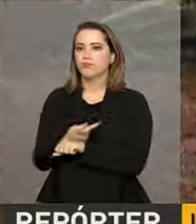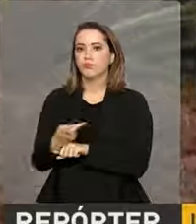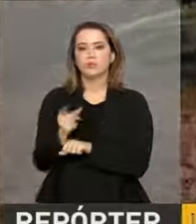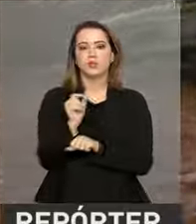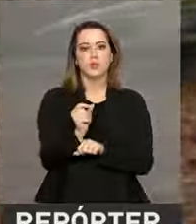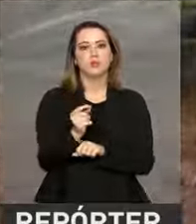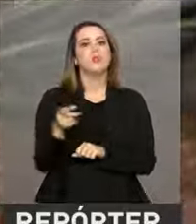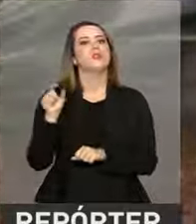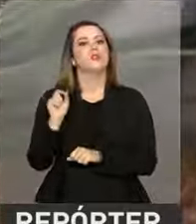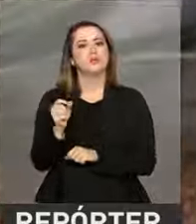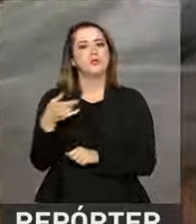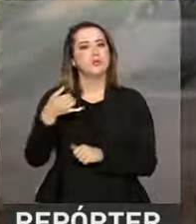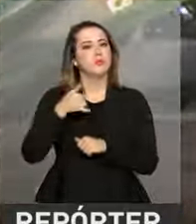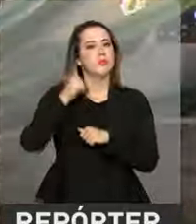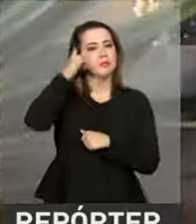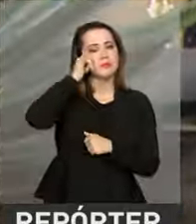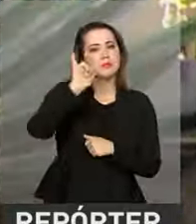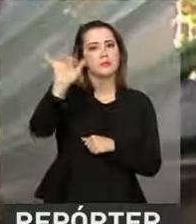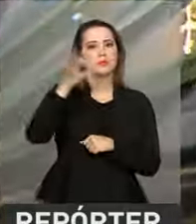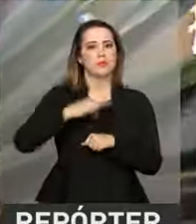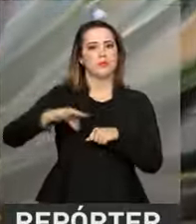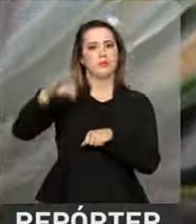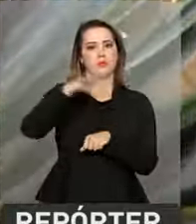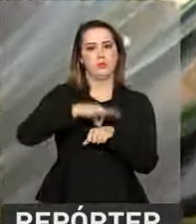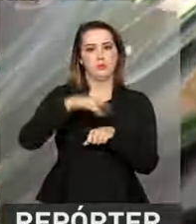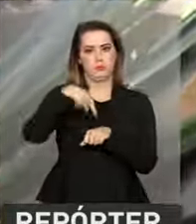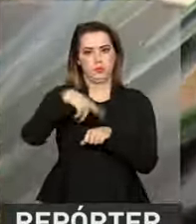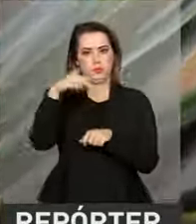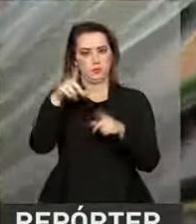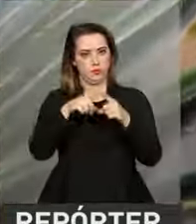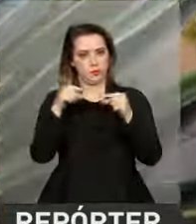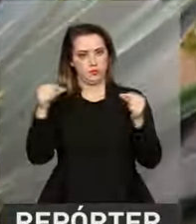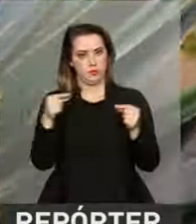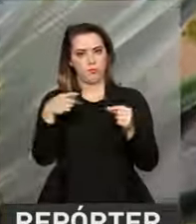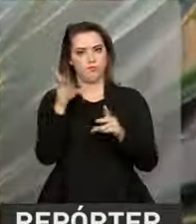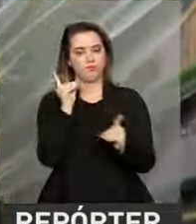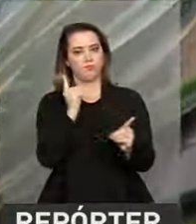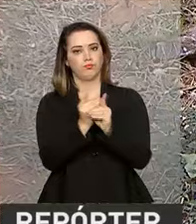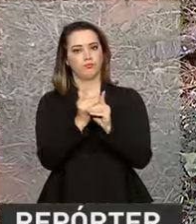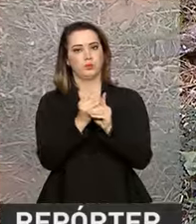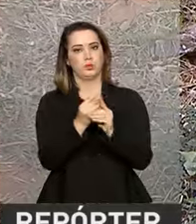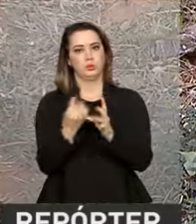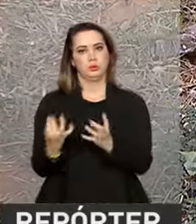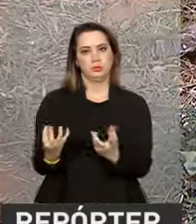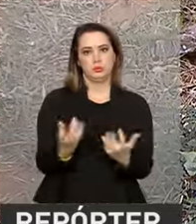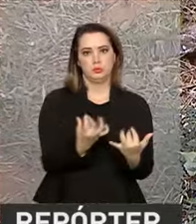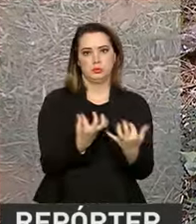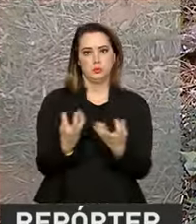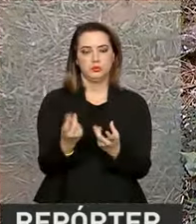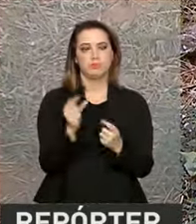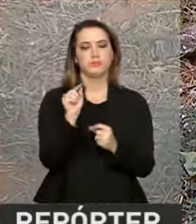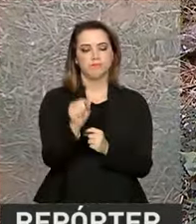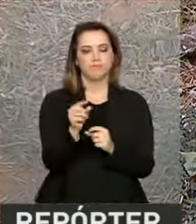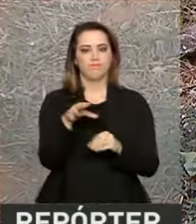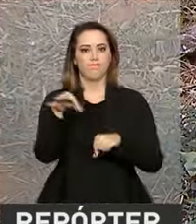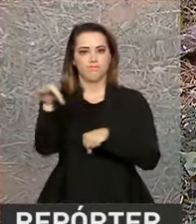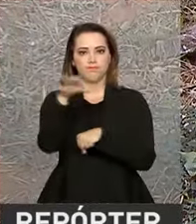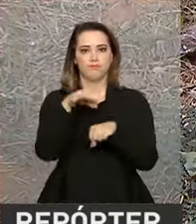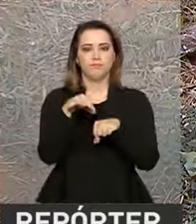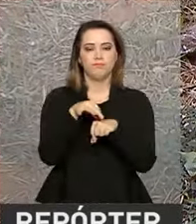de combate ao mosquito Aedes aegypti nos bairros de Brasília. Encontrar focos de larvas do mosquito transmissor da